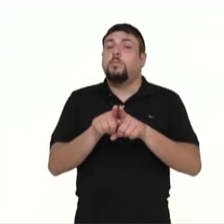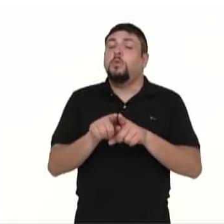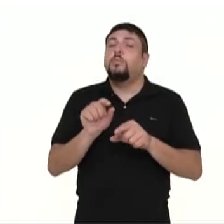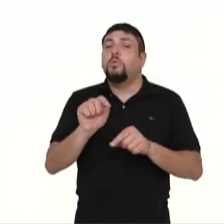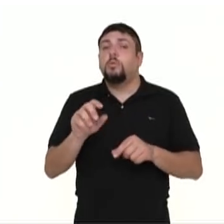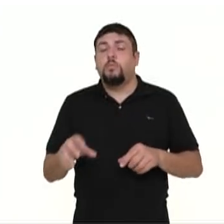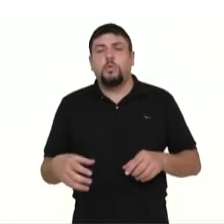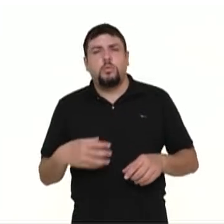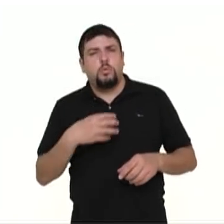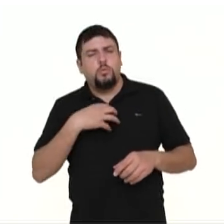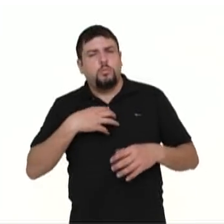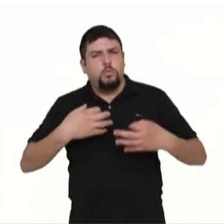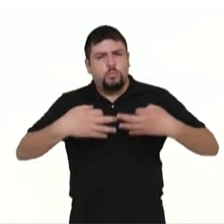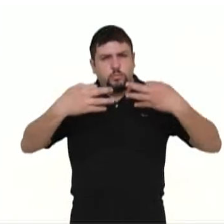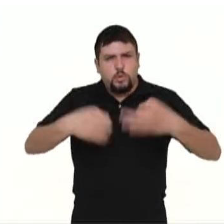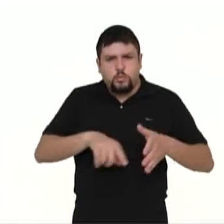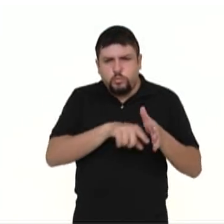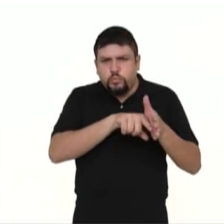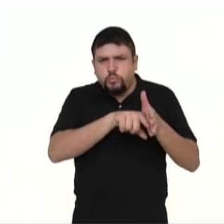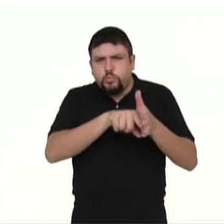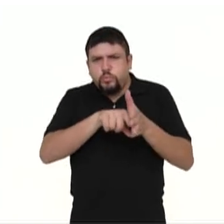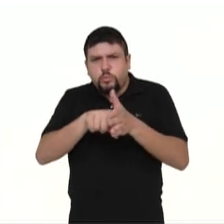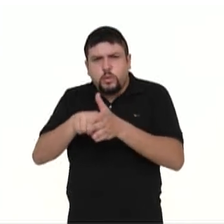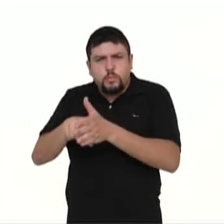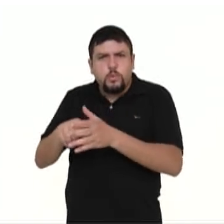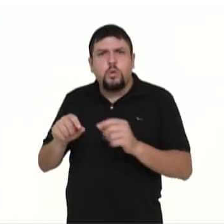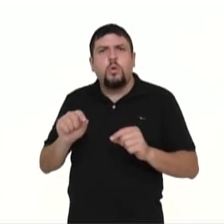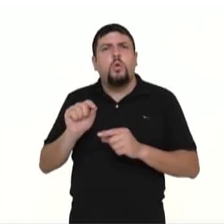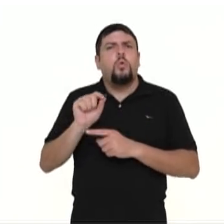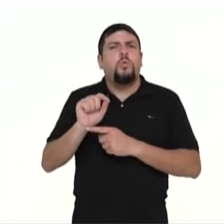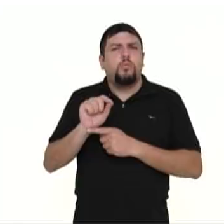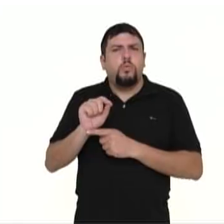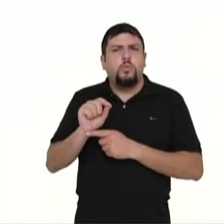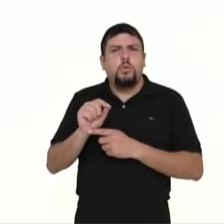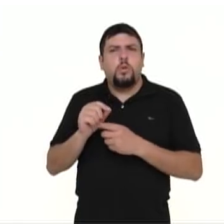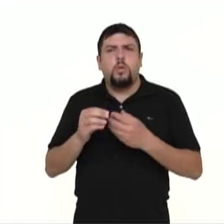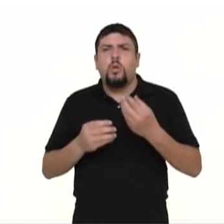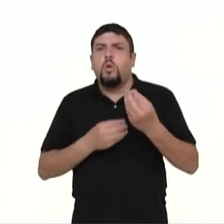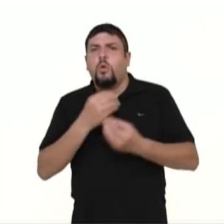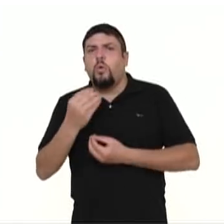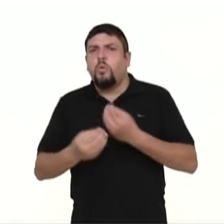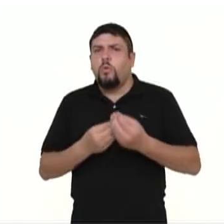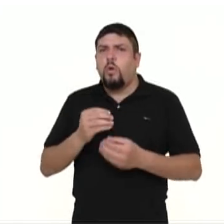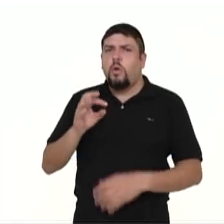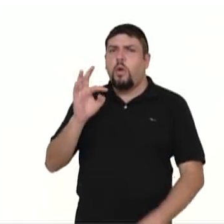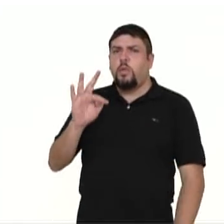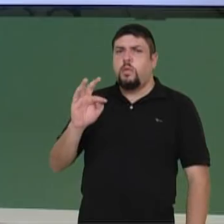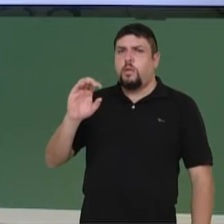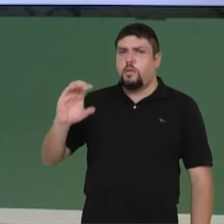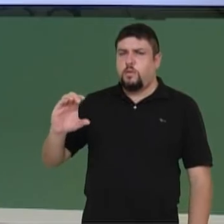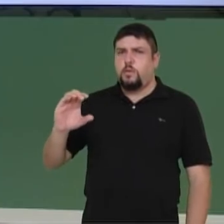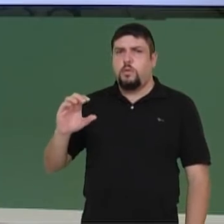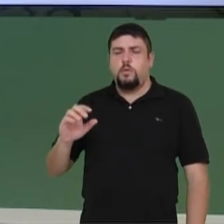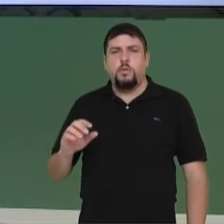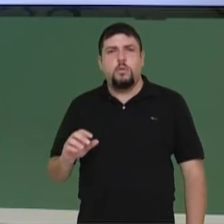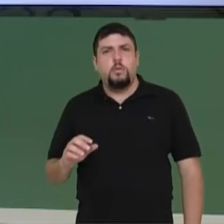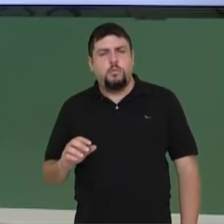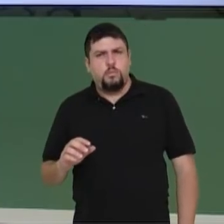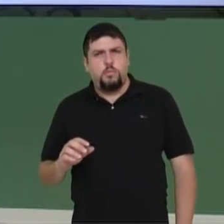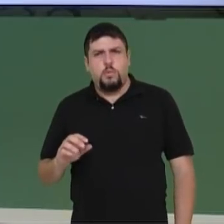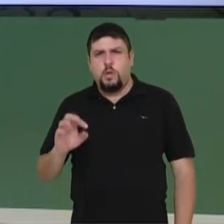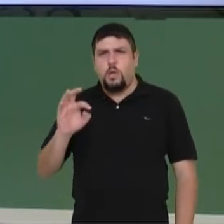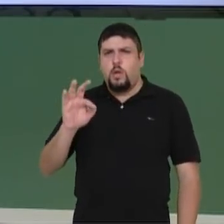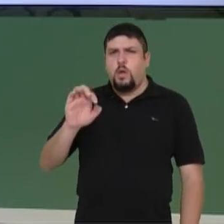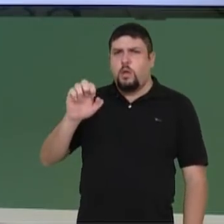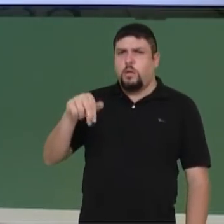maneira eficaz de analisar os dados de uma pesquisa consiste na análise das medidas de tendência central. Opa, esse termo é novo. Medidas